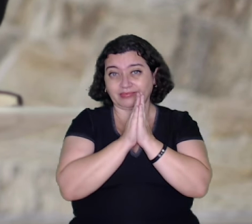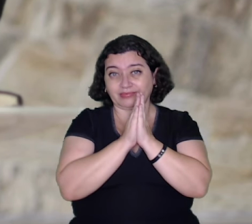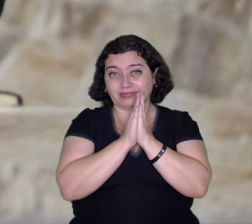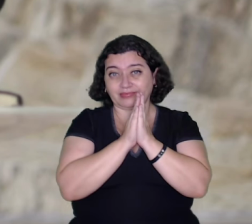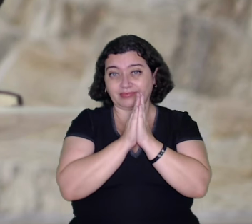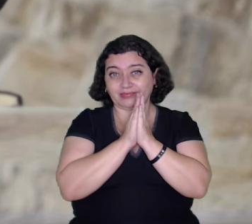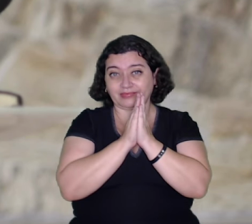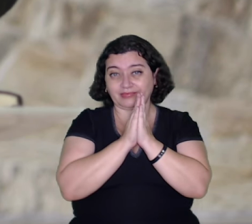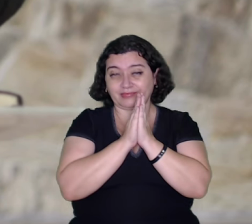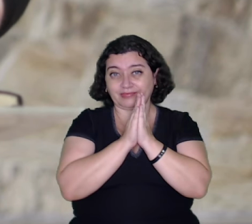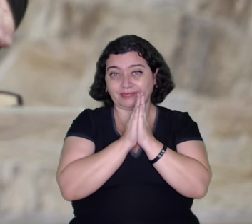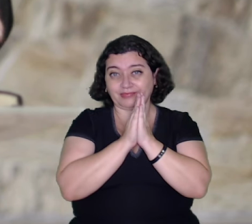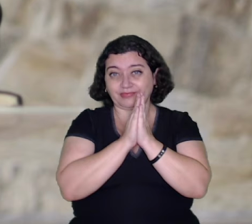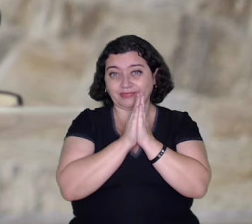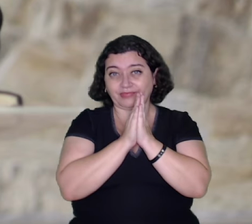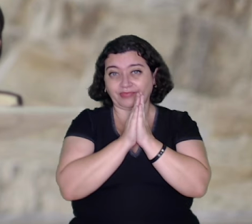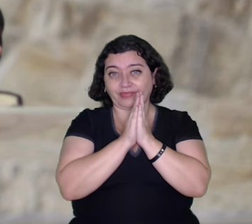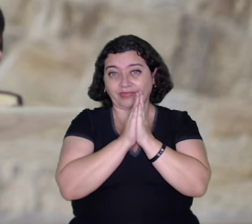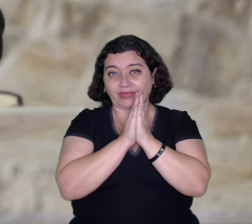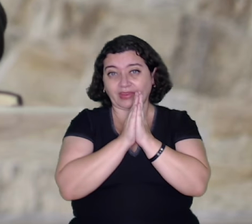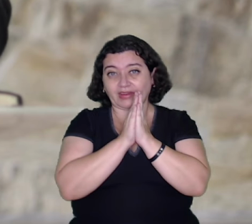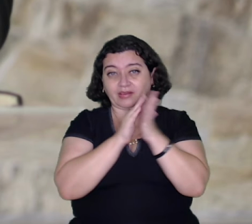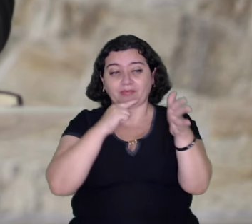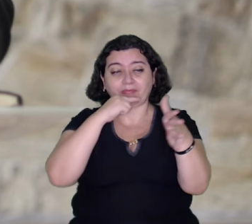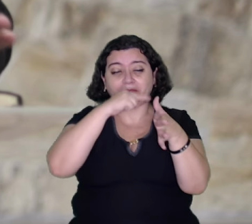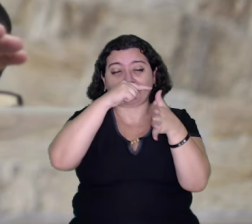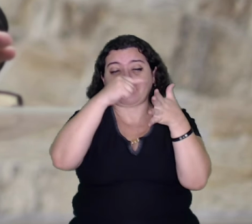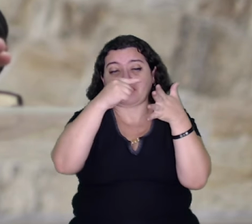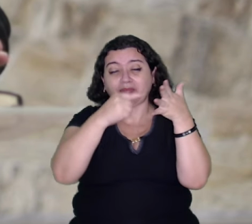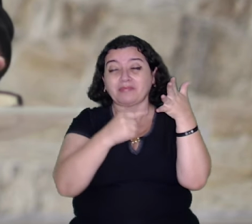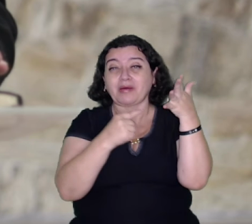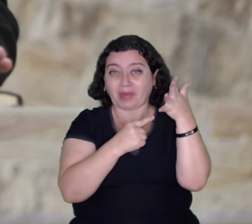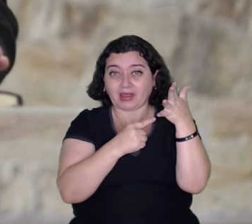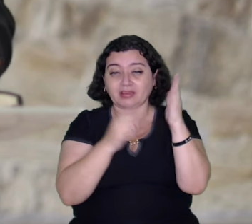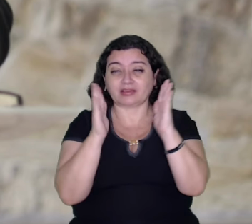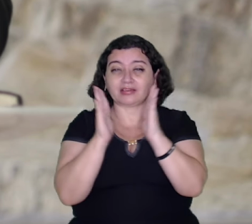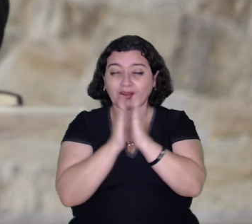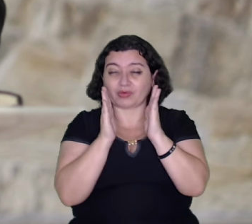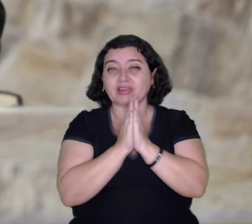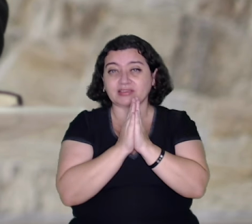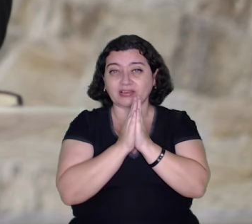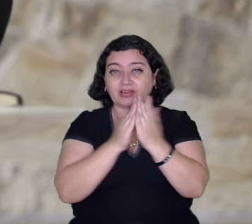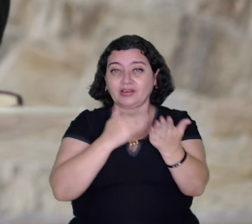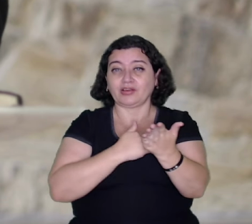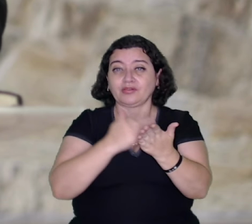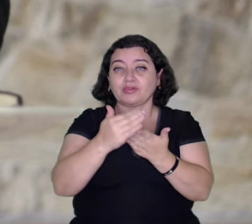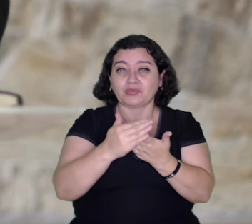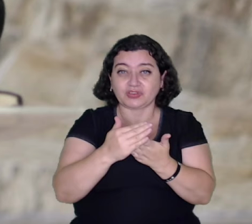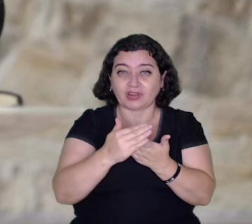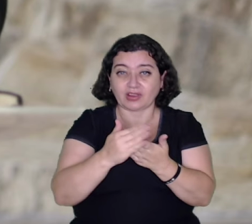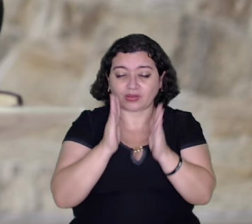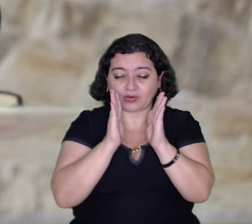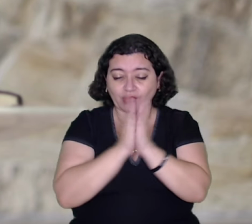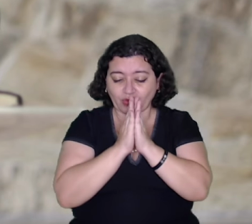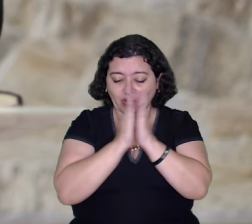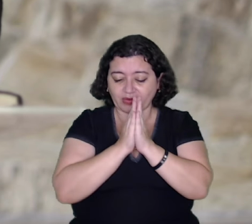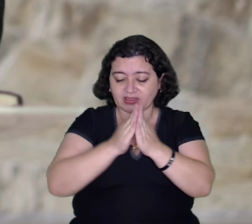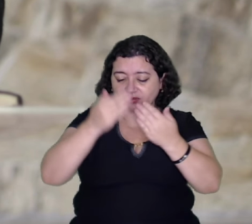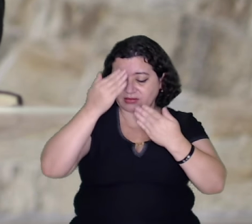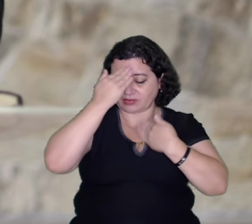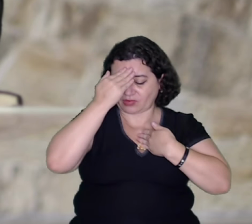Vamos falar de vários aspectos da oração, mas vamos começar com